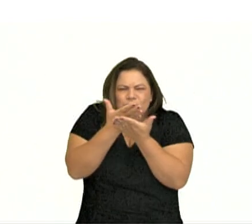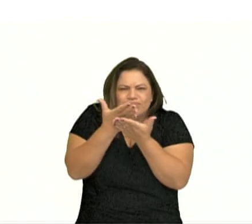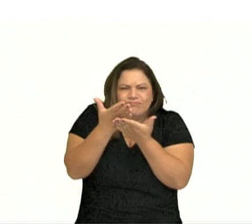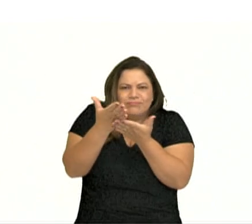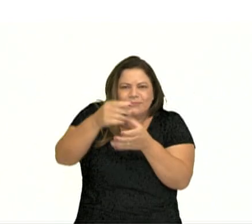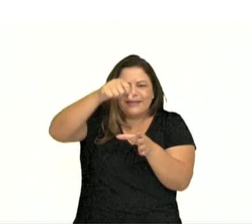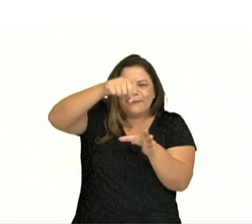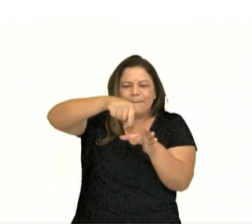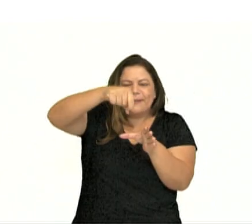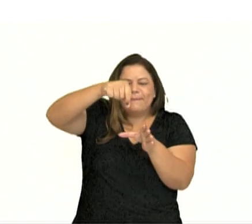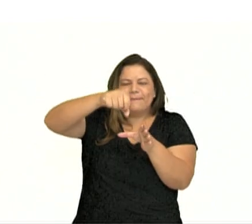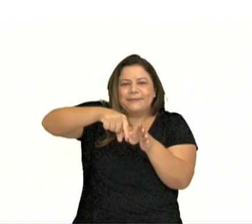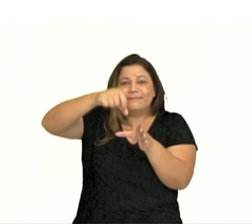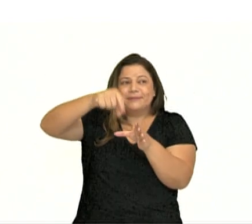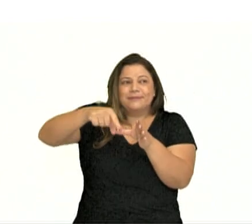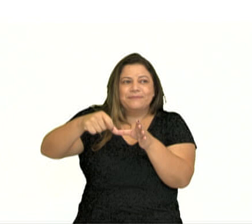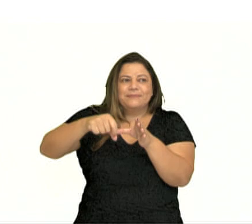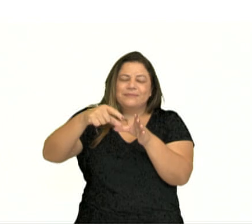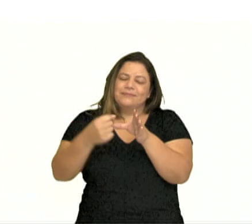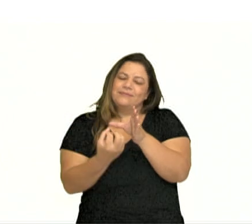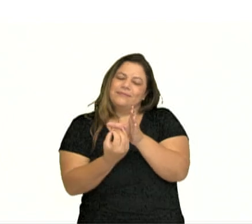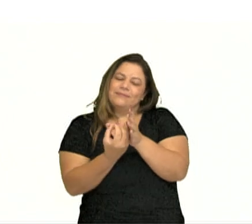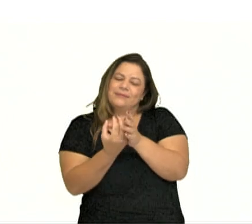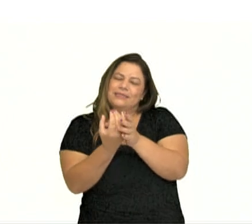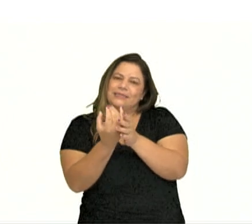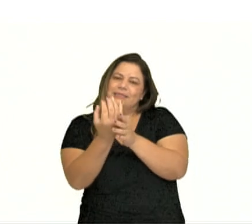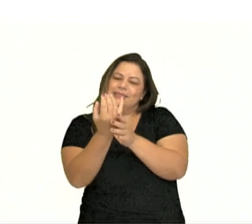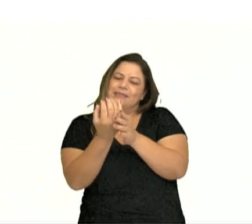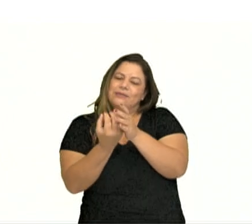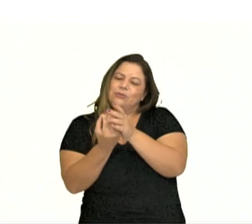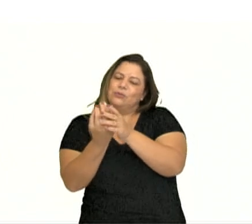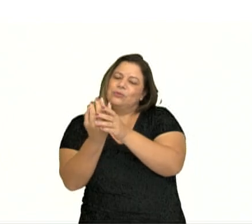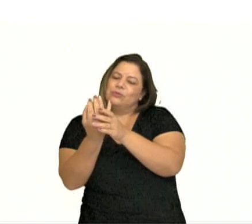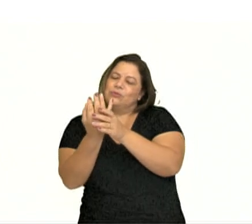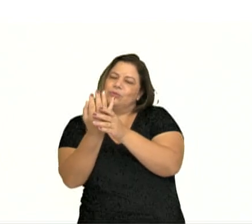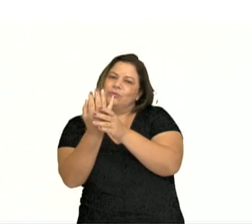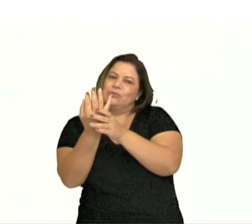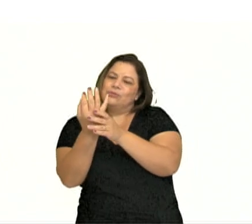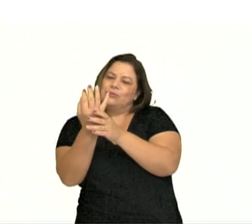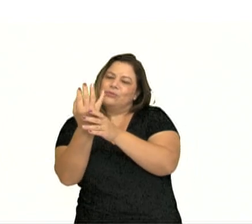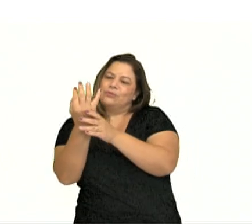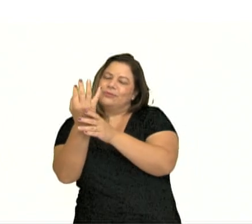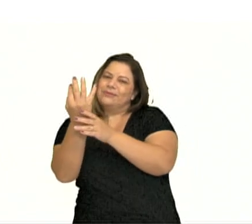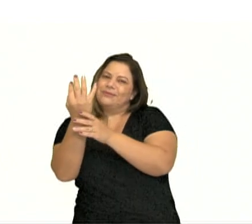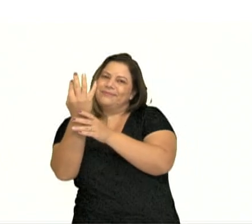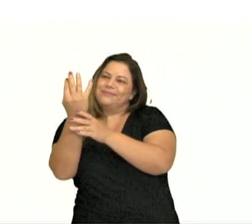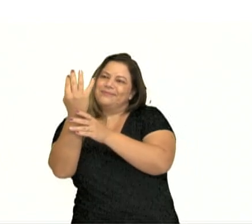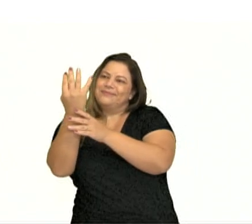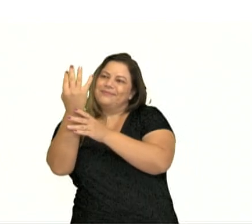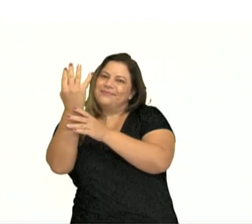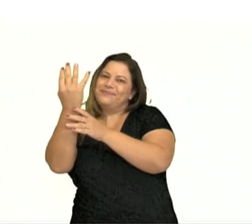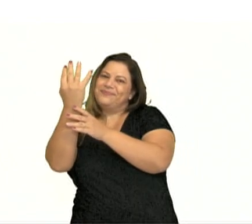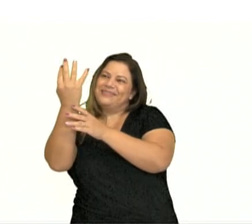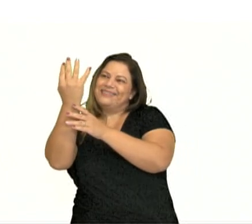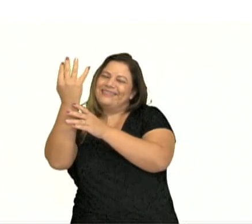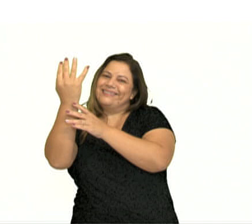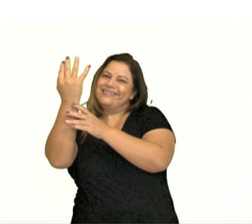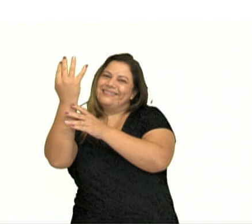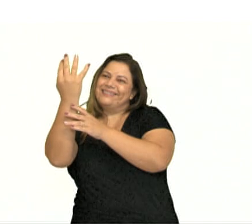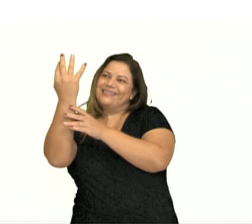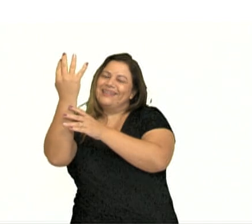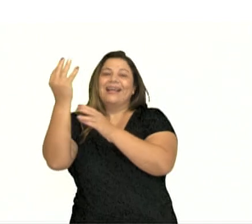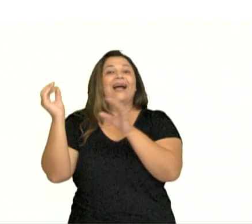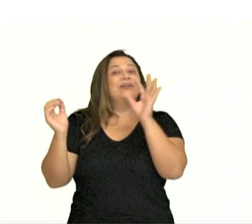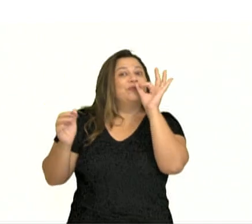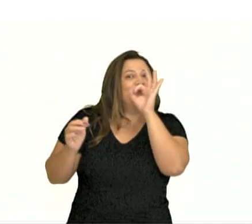início aqui no cantinho esquerdo. E olha o desenvolvimento: surgindo as folhas, crescendo, ficando